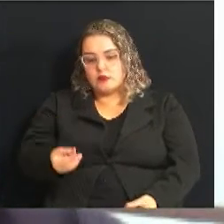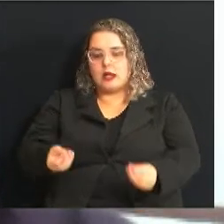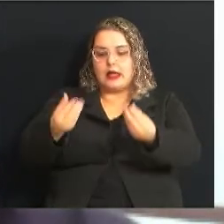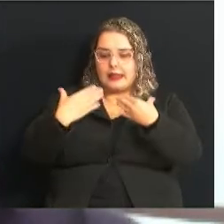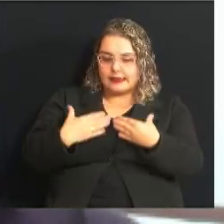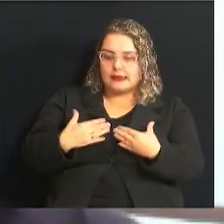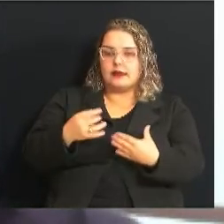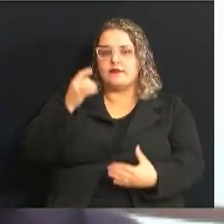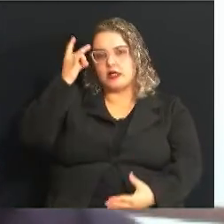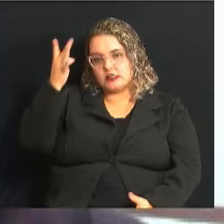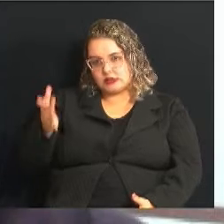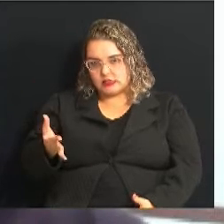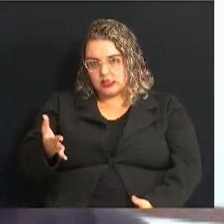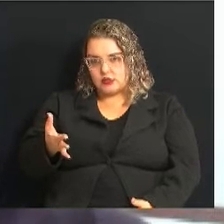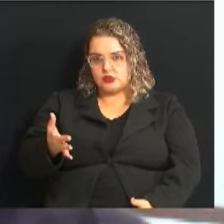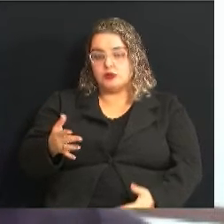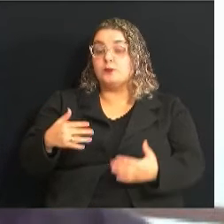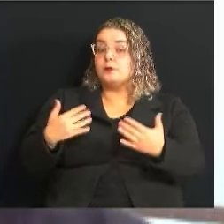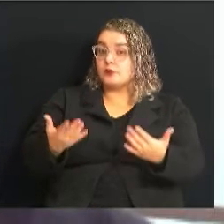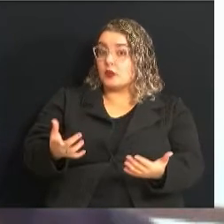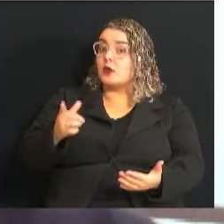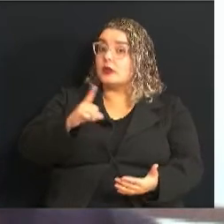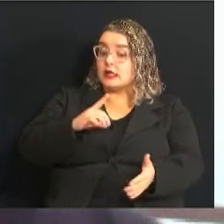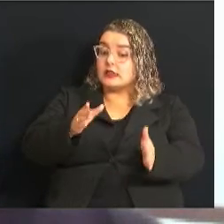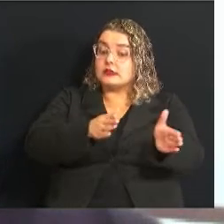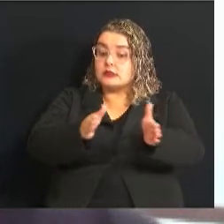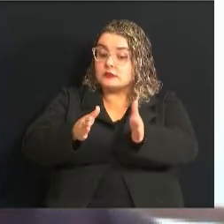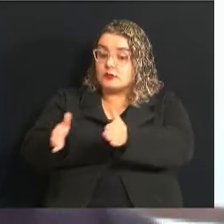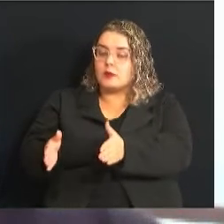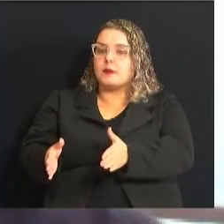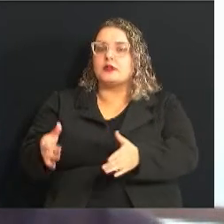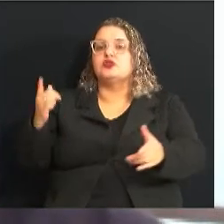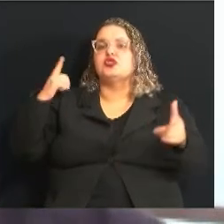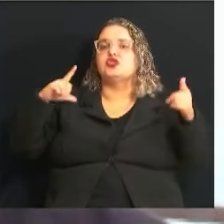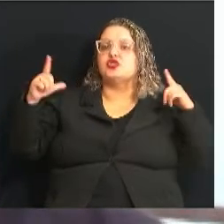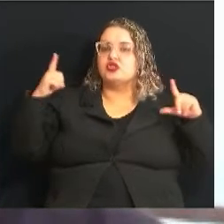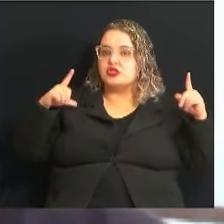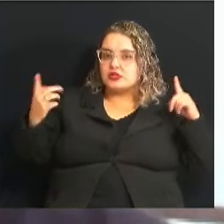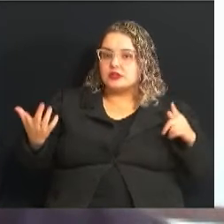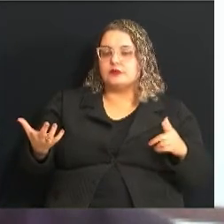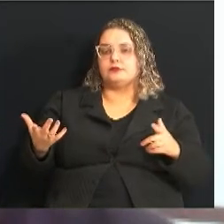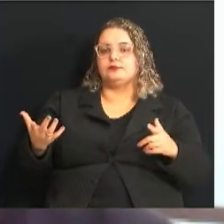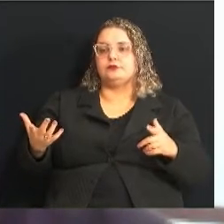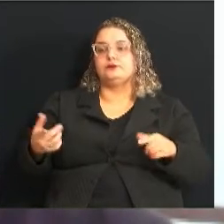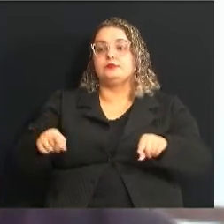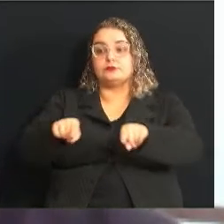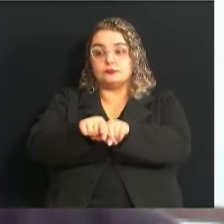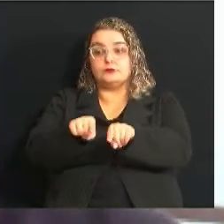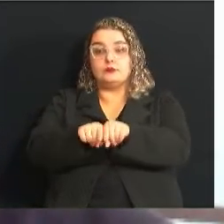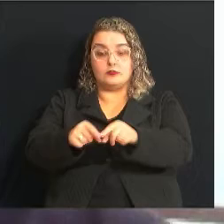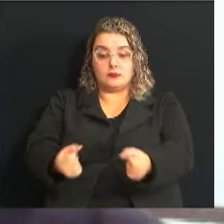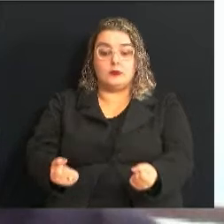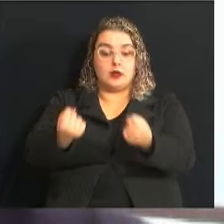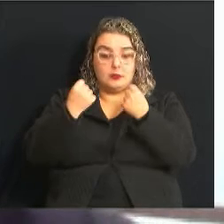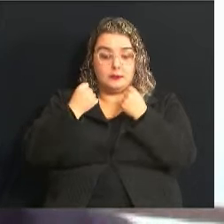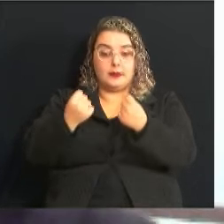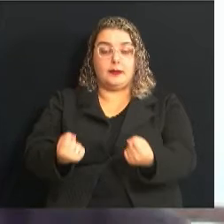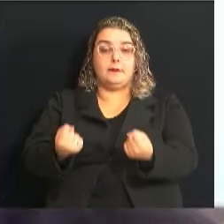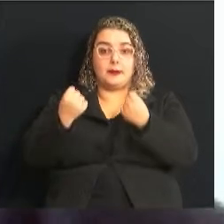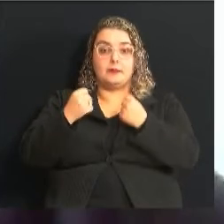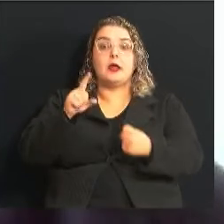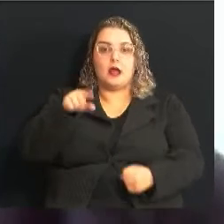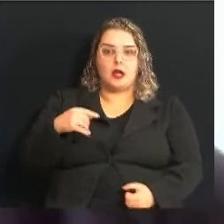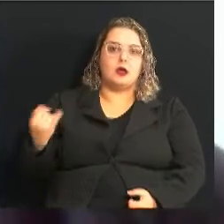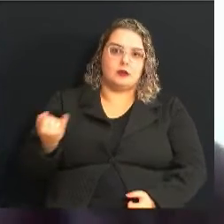ele, né? Então, ter esses momentos de lazer, ter esses momentos, inclusive de atividade física, né, que é essencial, é